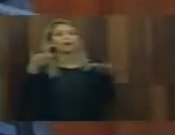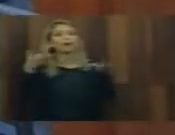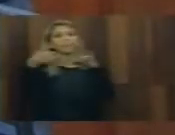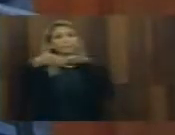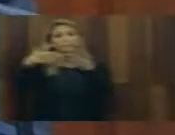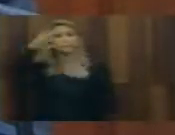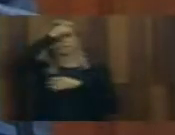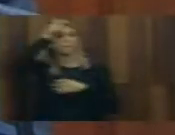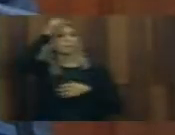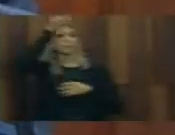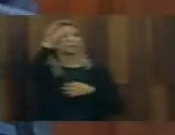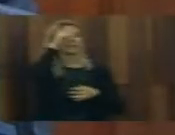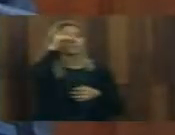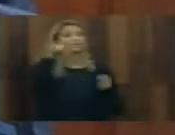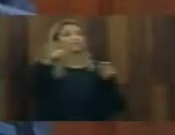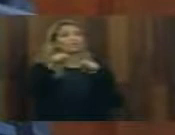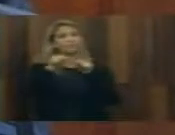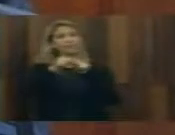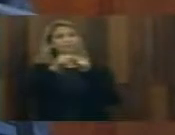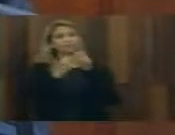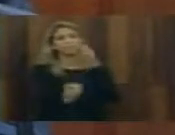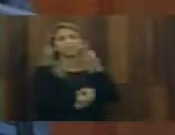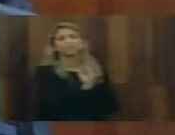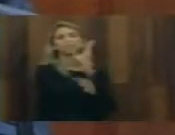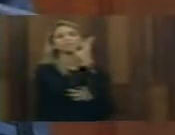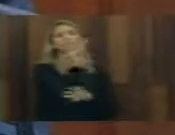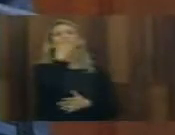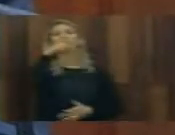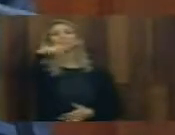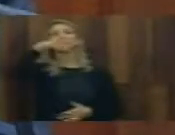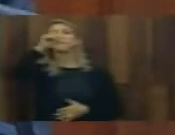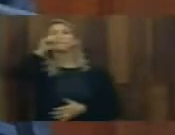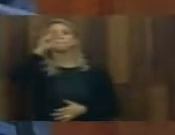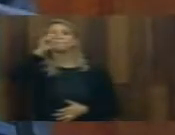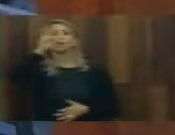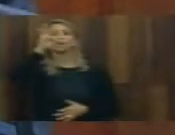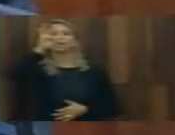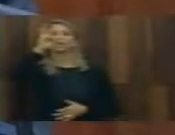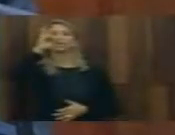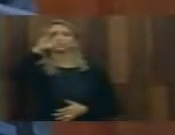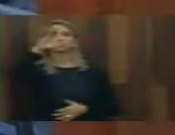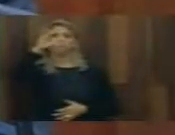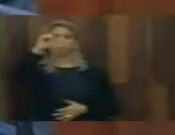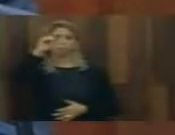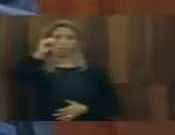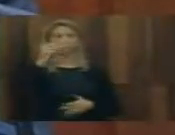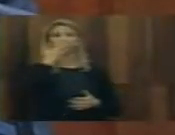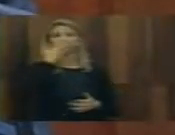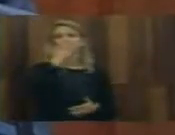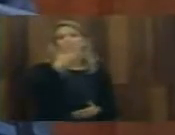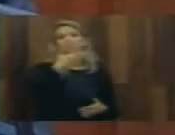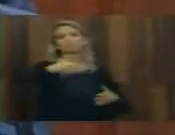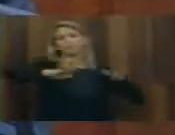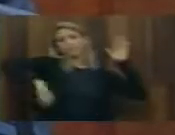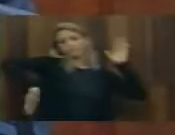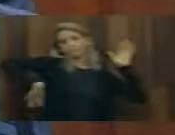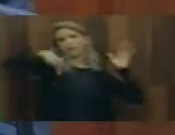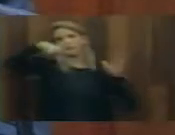Solicita ao senhor prefeito a implantação de um pórtico no início da rua Praia do Peró, esquina com a estrada do